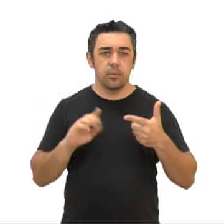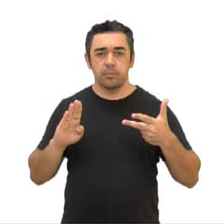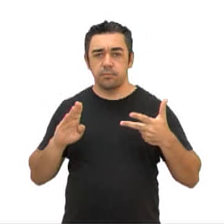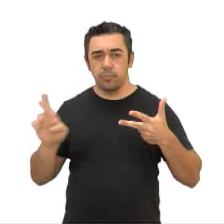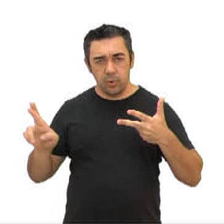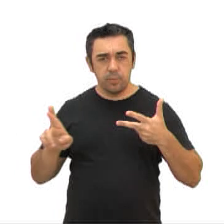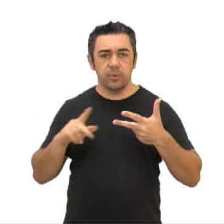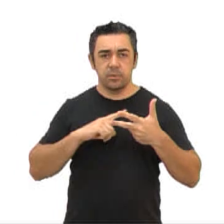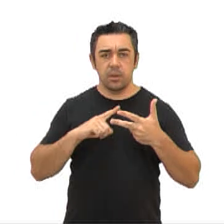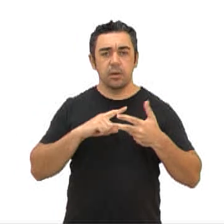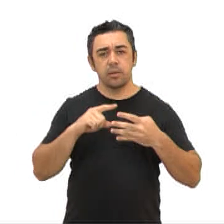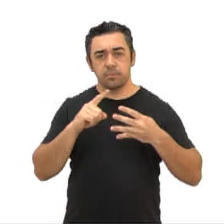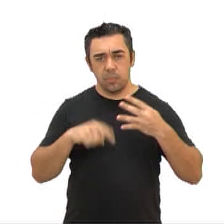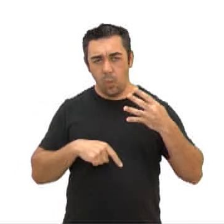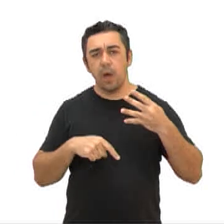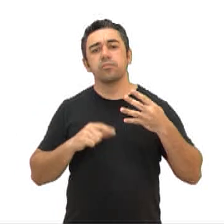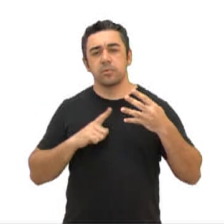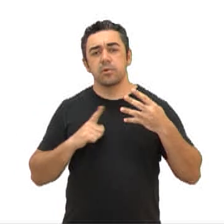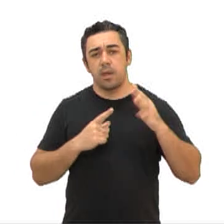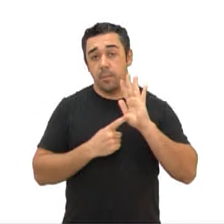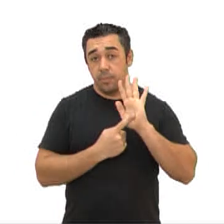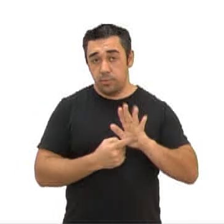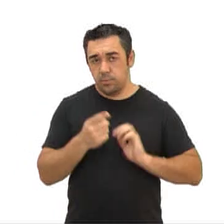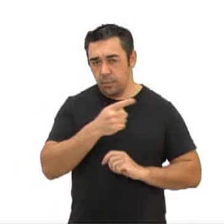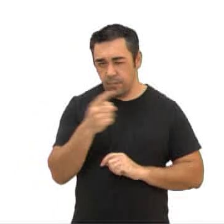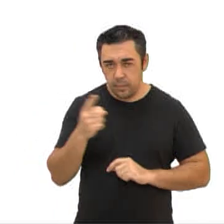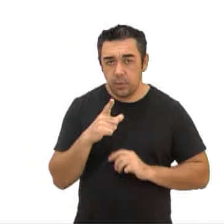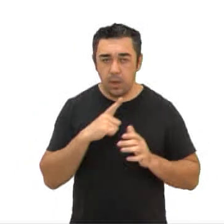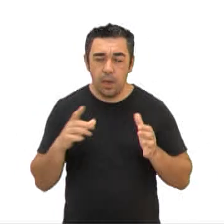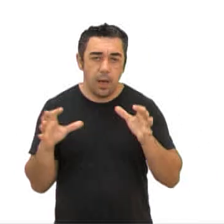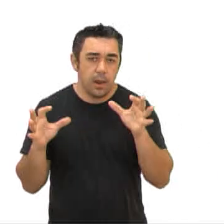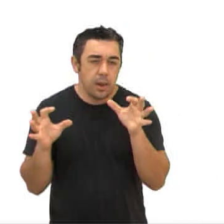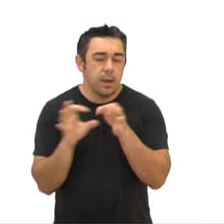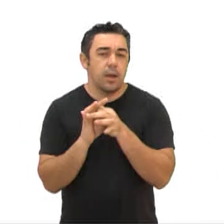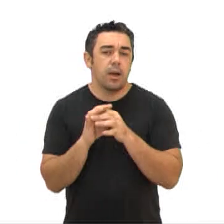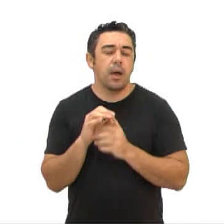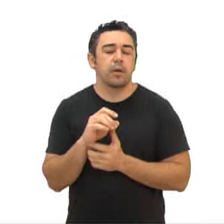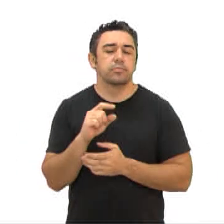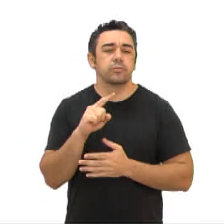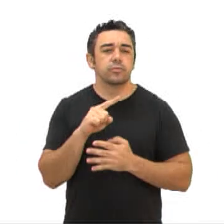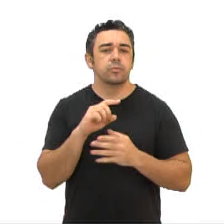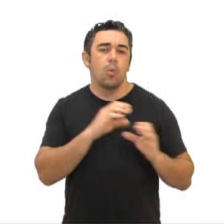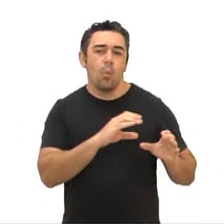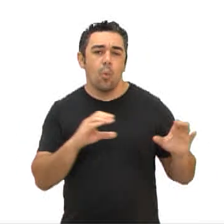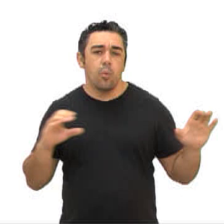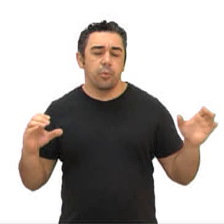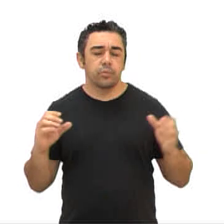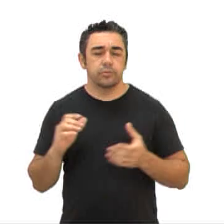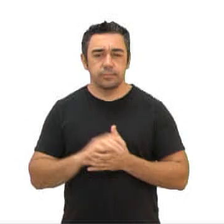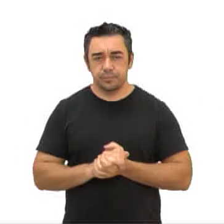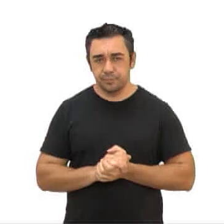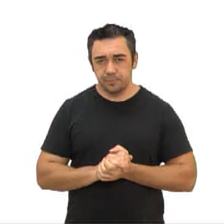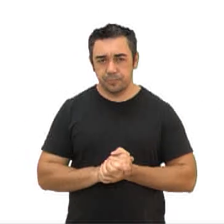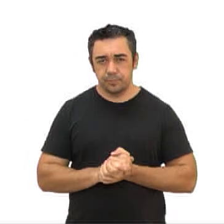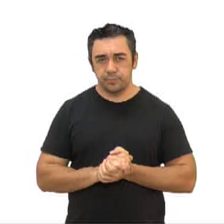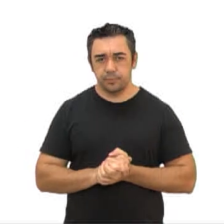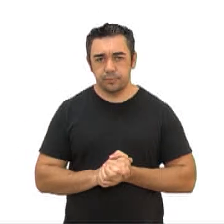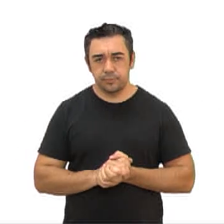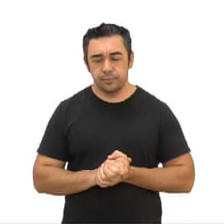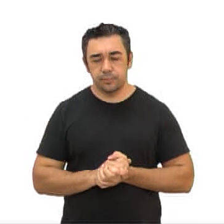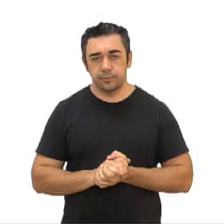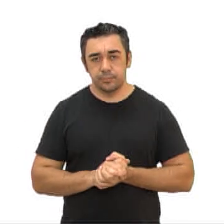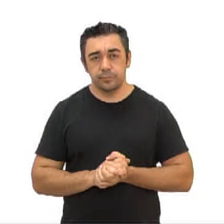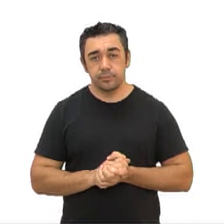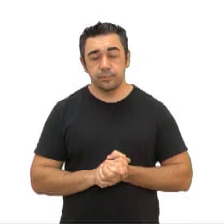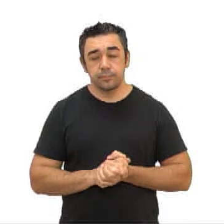são esses 4 aí que podem aparecer para vocês ligados a esses compostos, tá bom, galera? Show de bola?